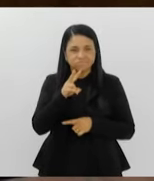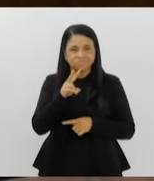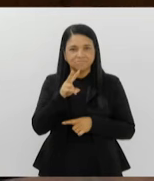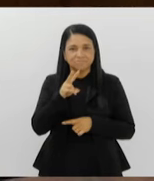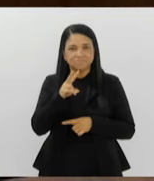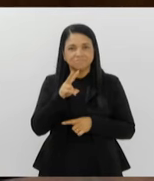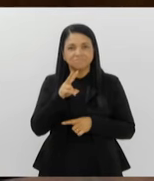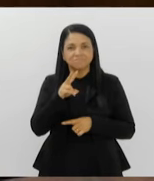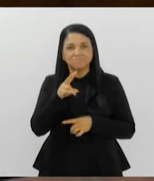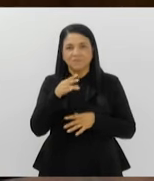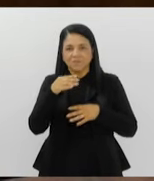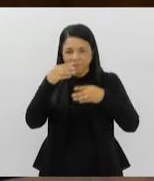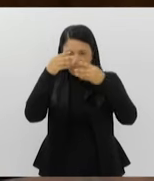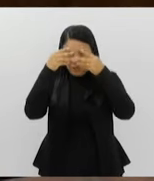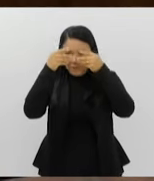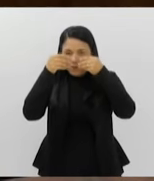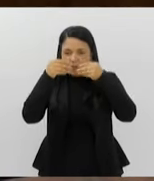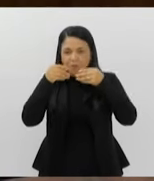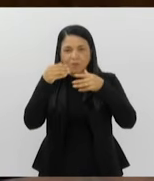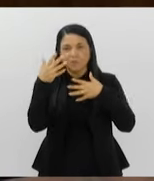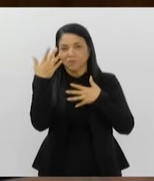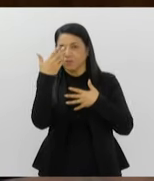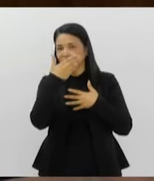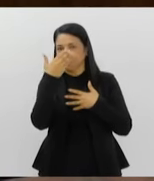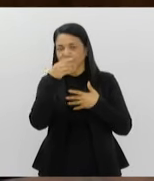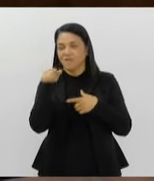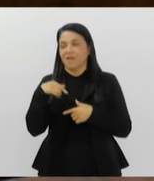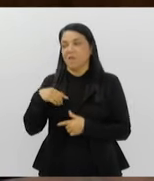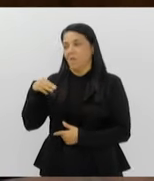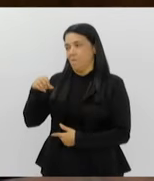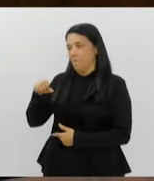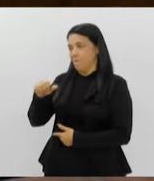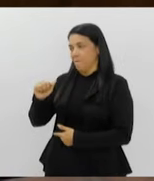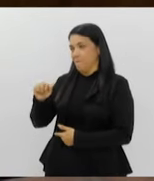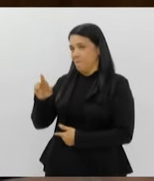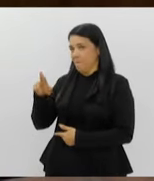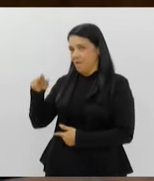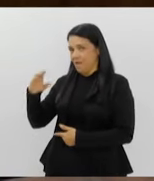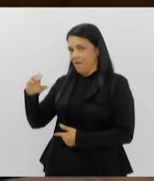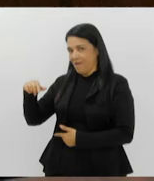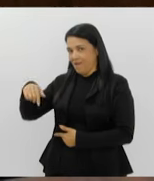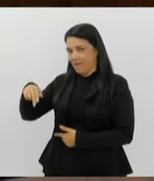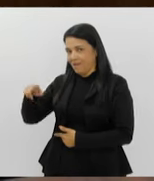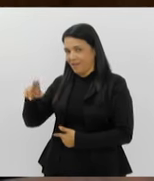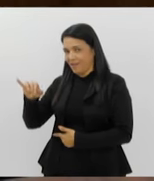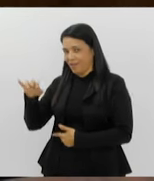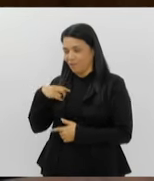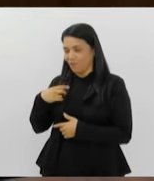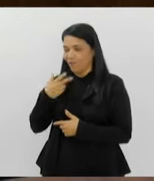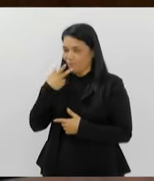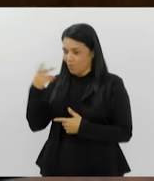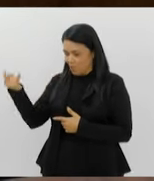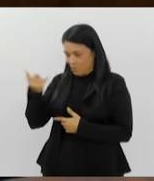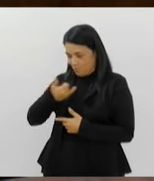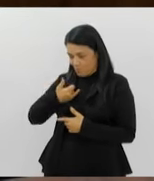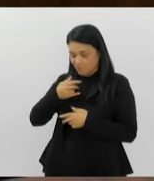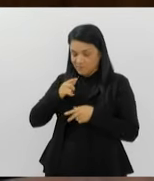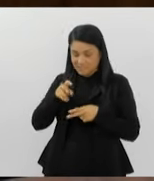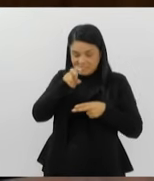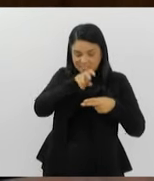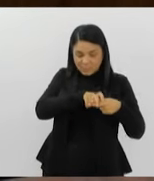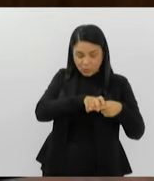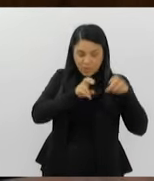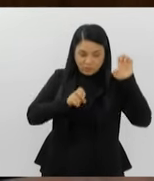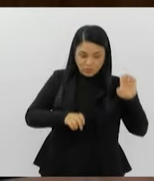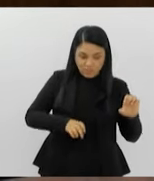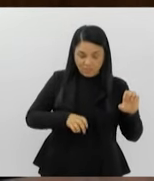de poeira. O Marquinho está dizendo que Vossa Excelência sentou do lado da esquerda. E aí eu fico olhando aqui à